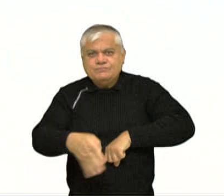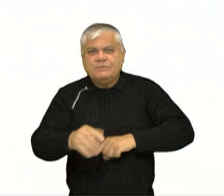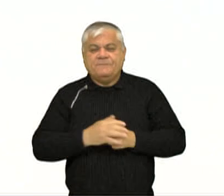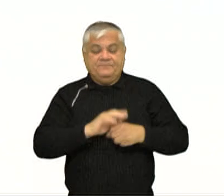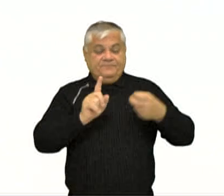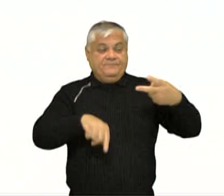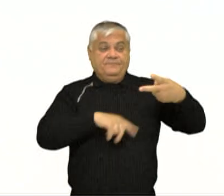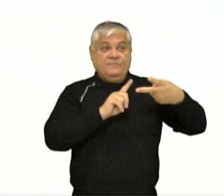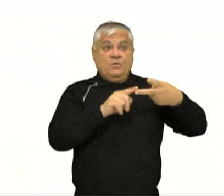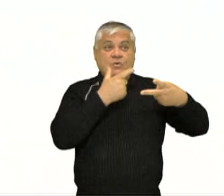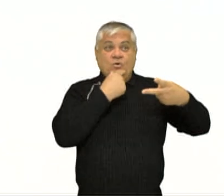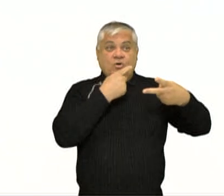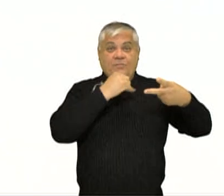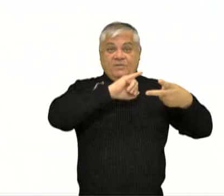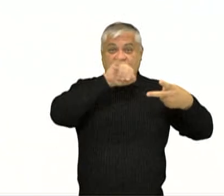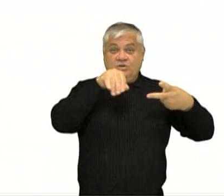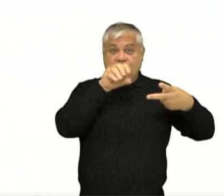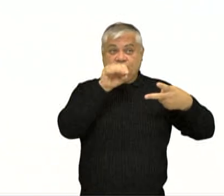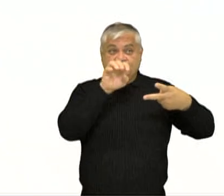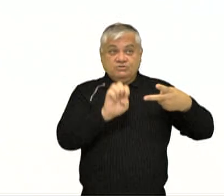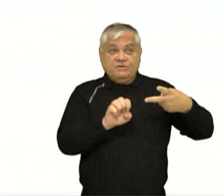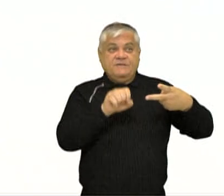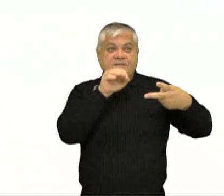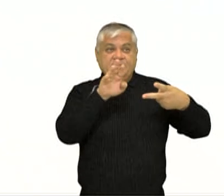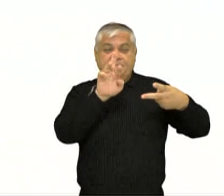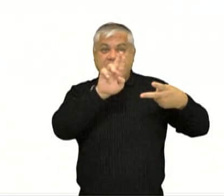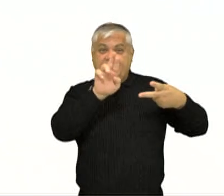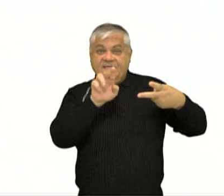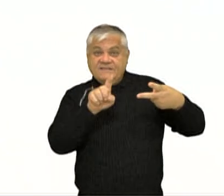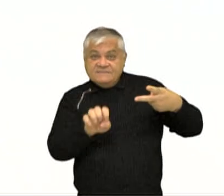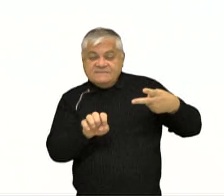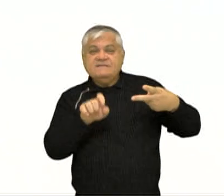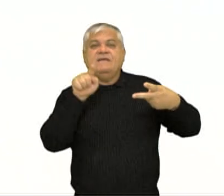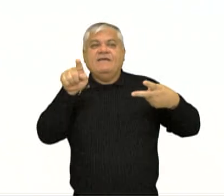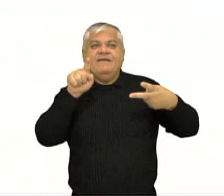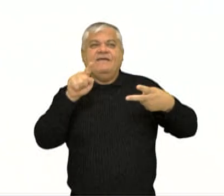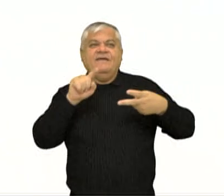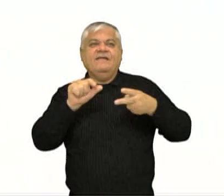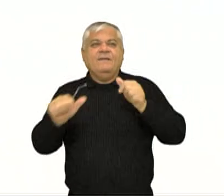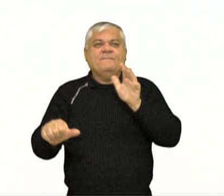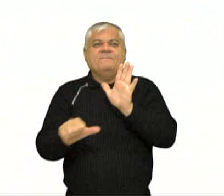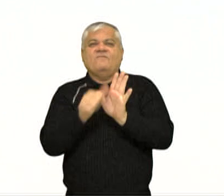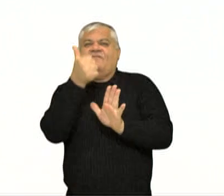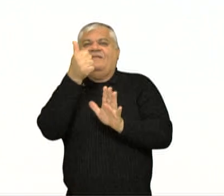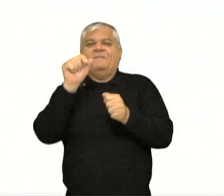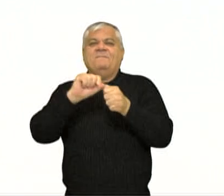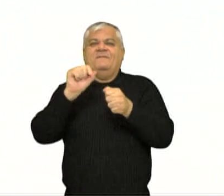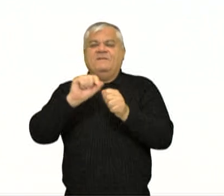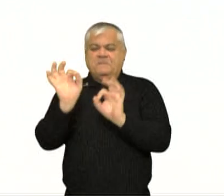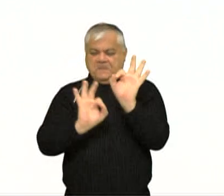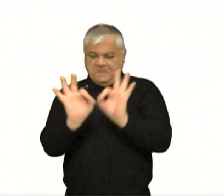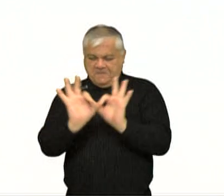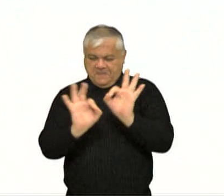a primeira bicicleta para a prática da mountain bike, a Breezer 1, em outubro